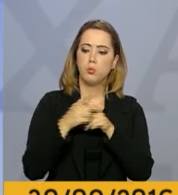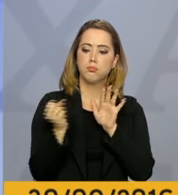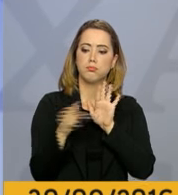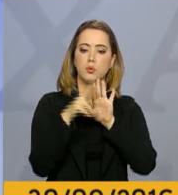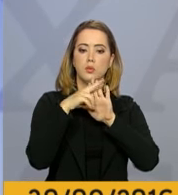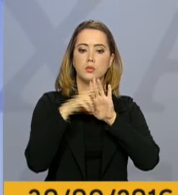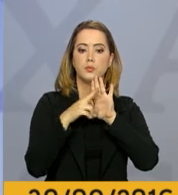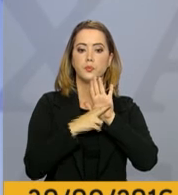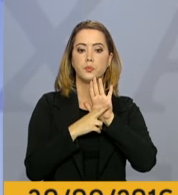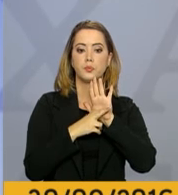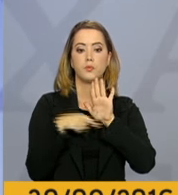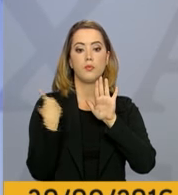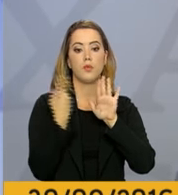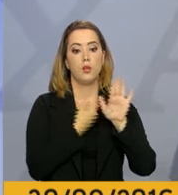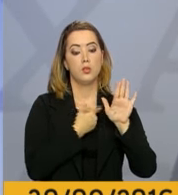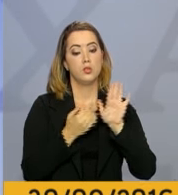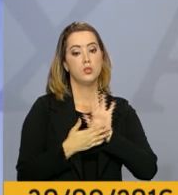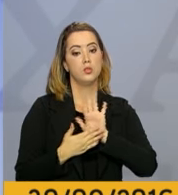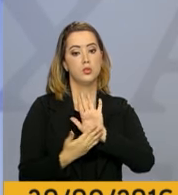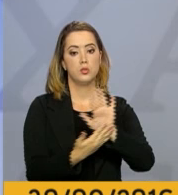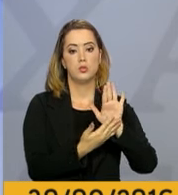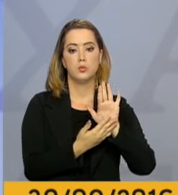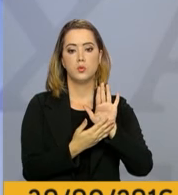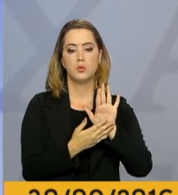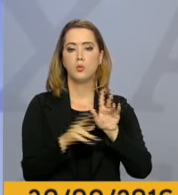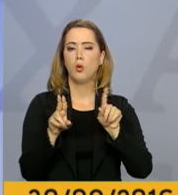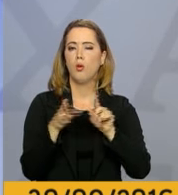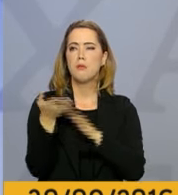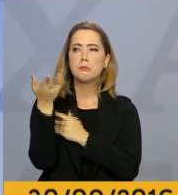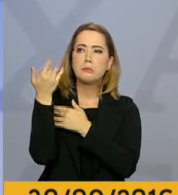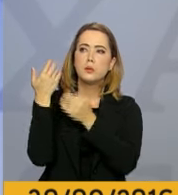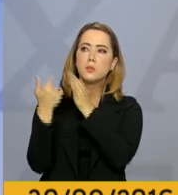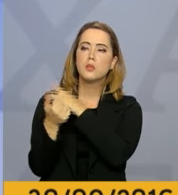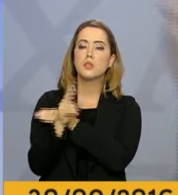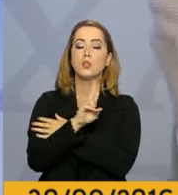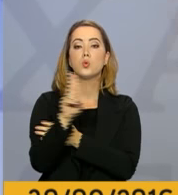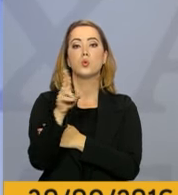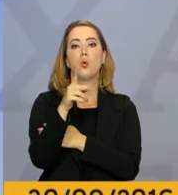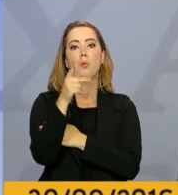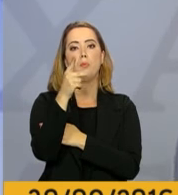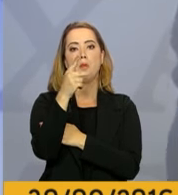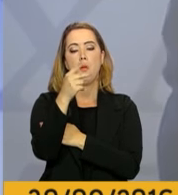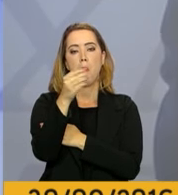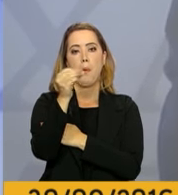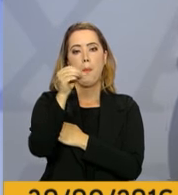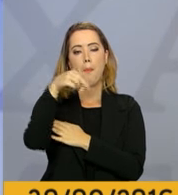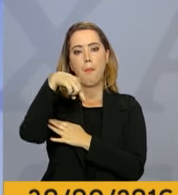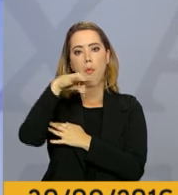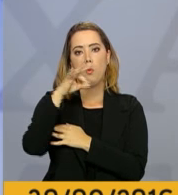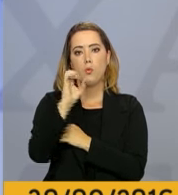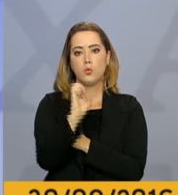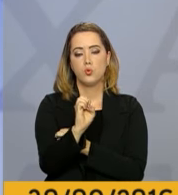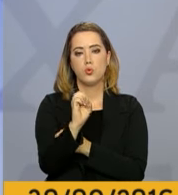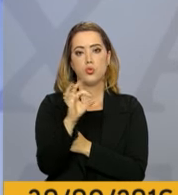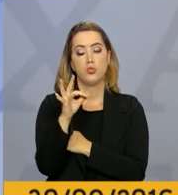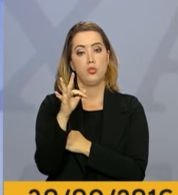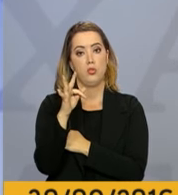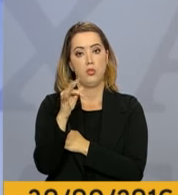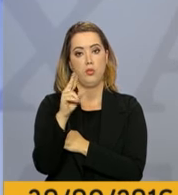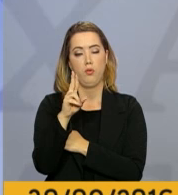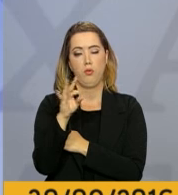passado, há tempos atrás, nós lançamos um documento chamado Ponte para o Futuro, em que nós, lá um ano e pouco atrás, em que